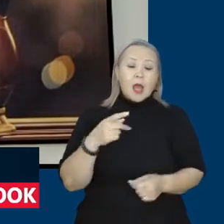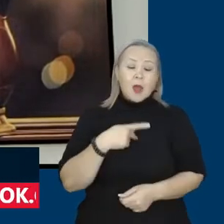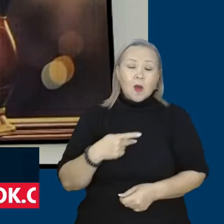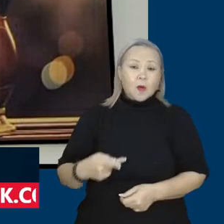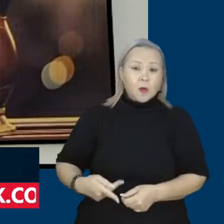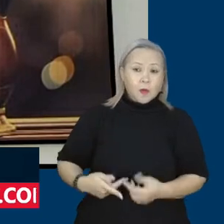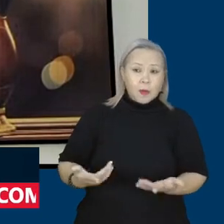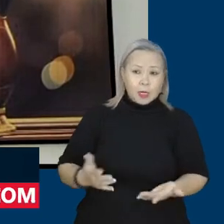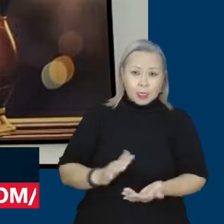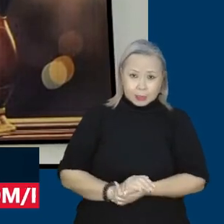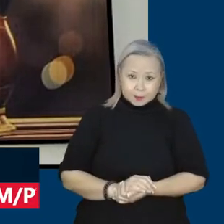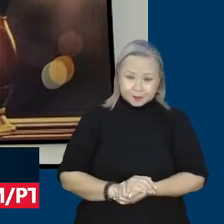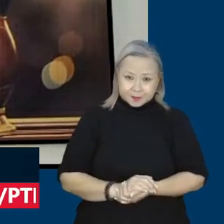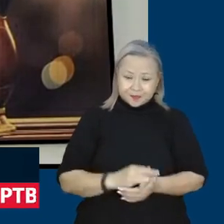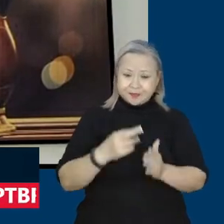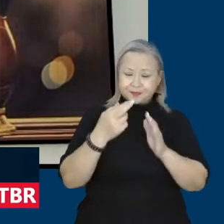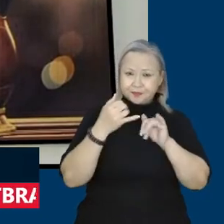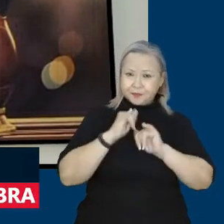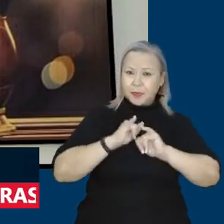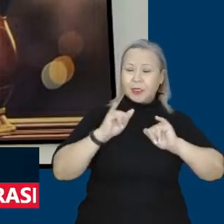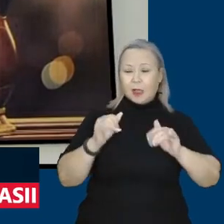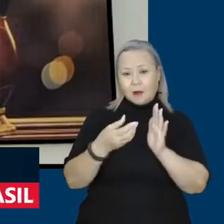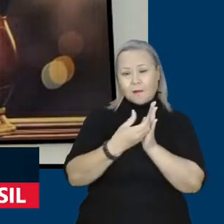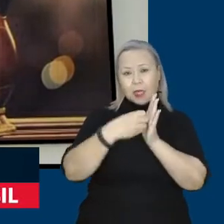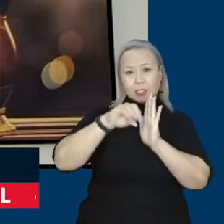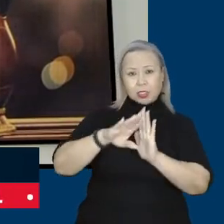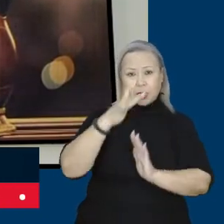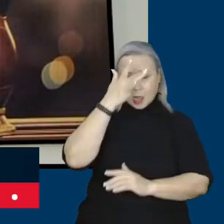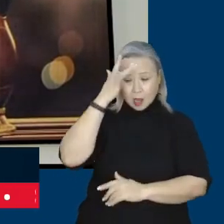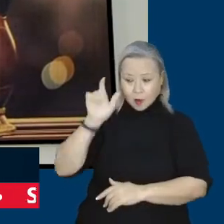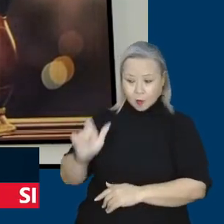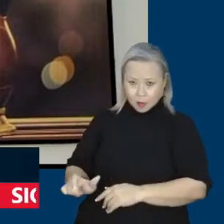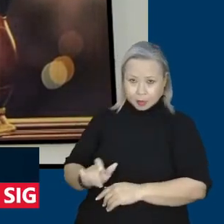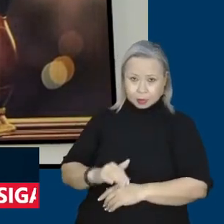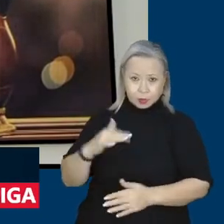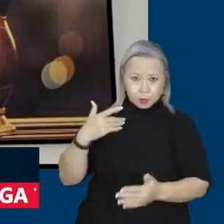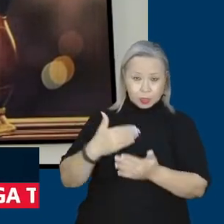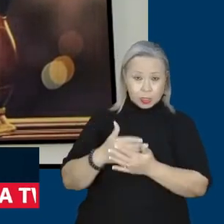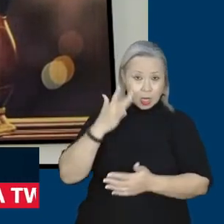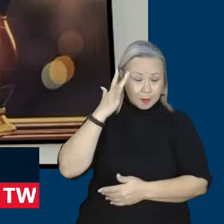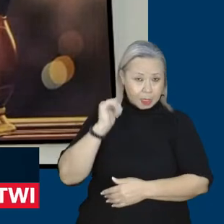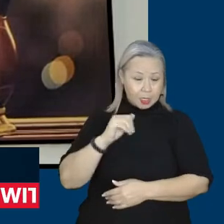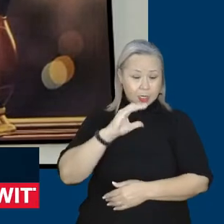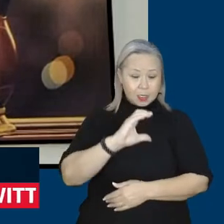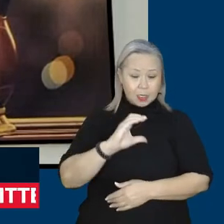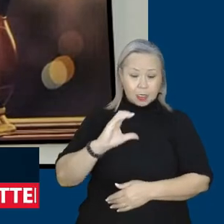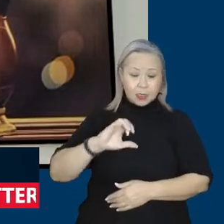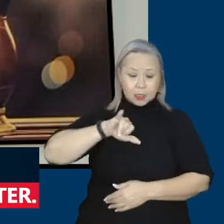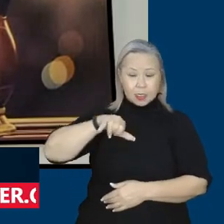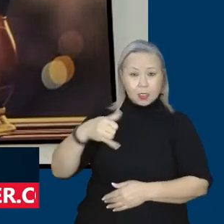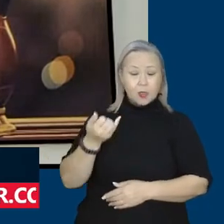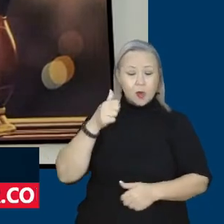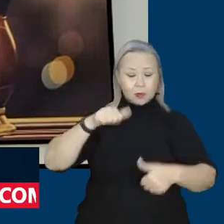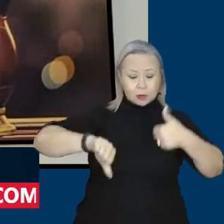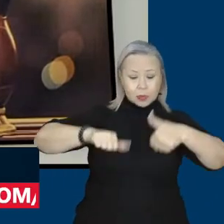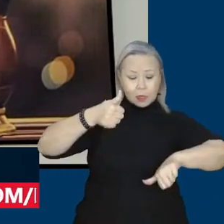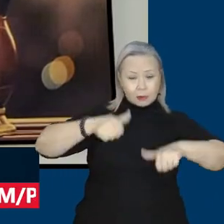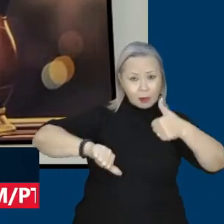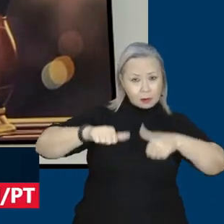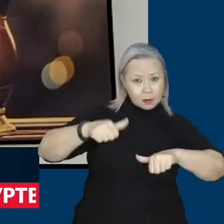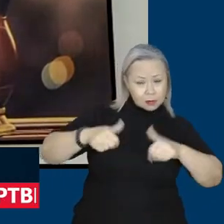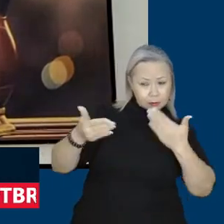presidente ou ele vai relatar ou vai indicar alguém eu acho que eu até amanhã às 6 horas Analisa ainda